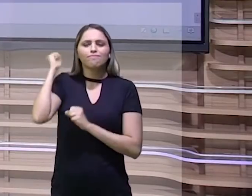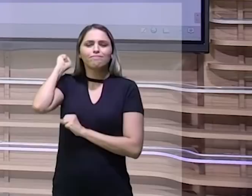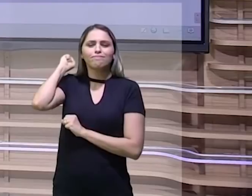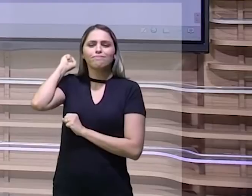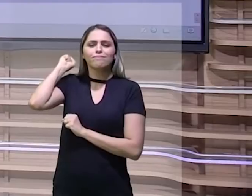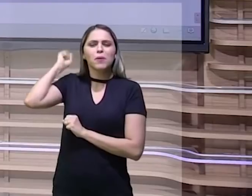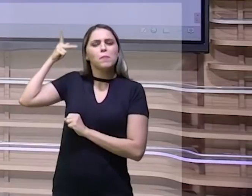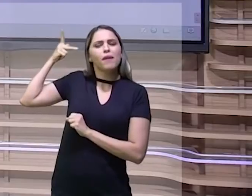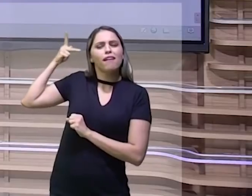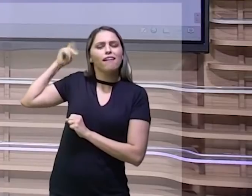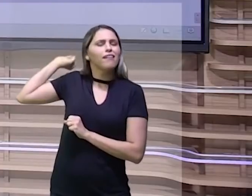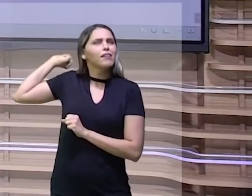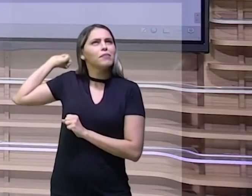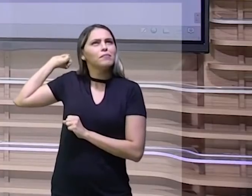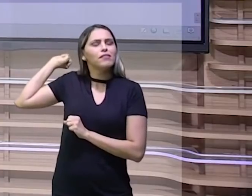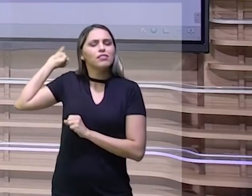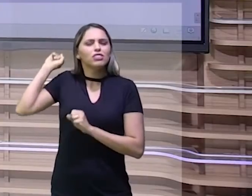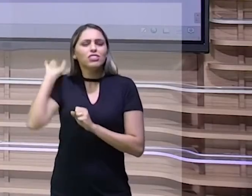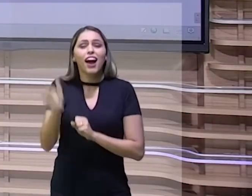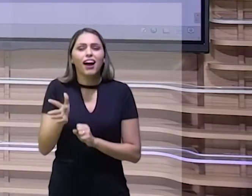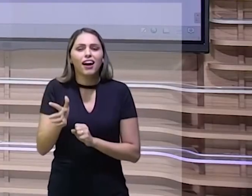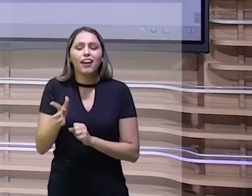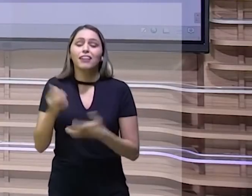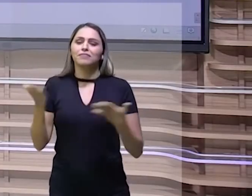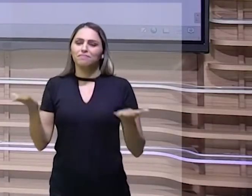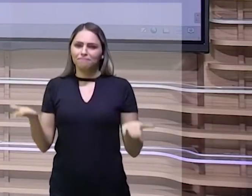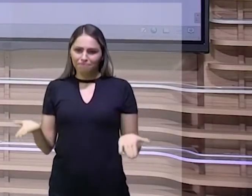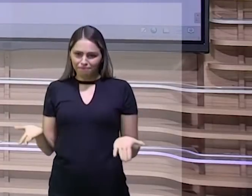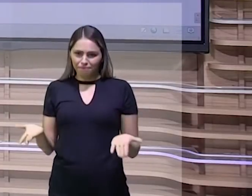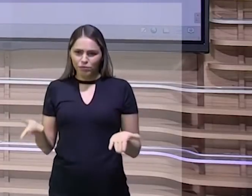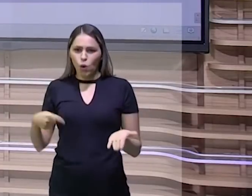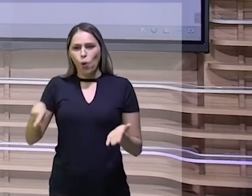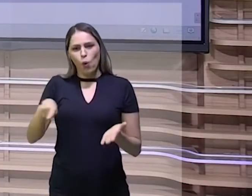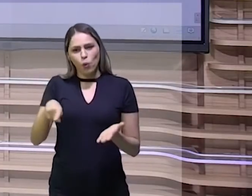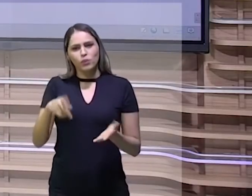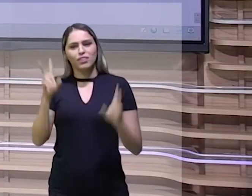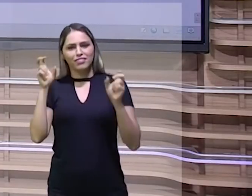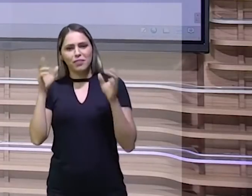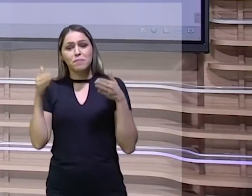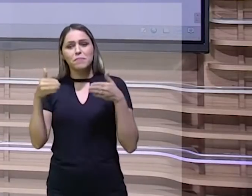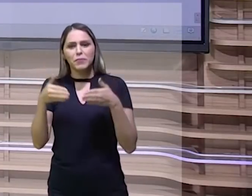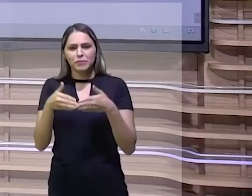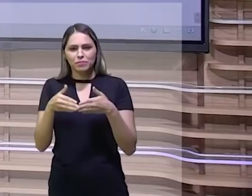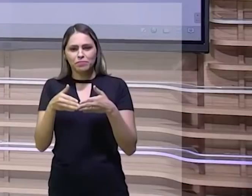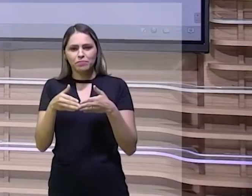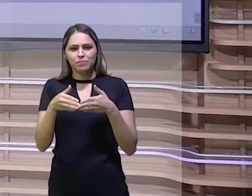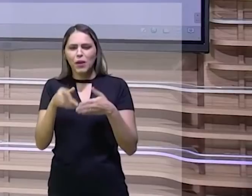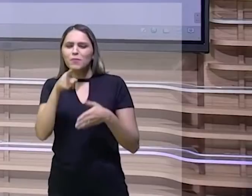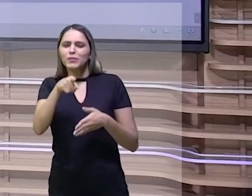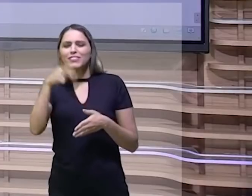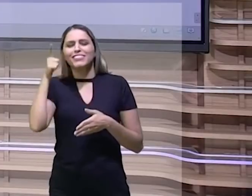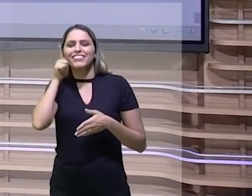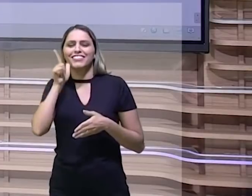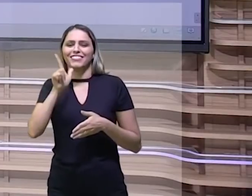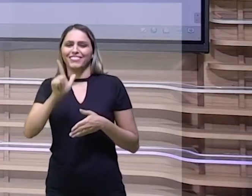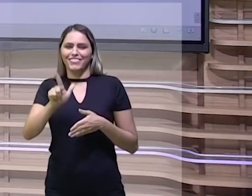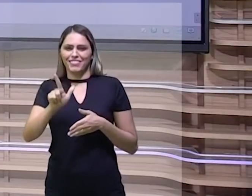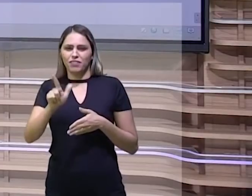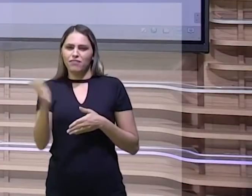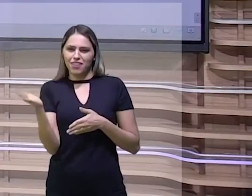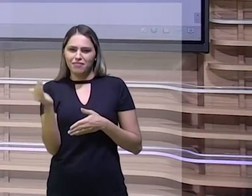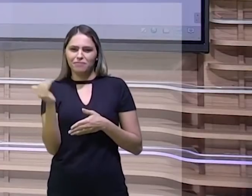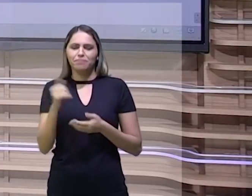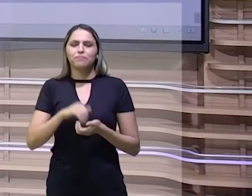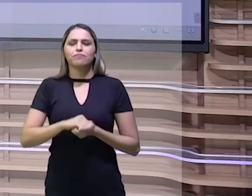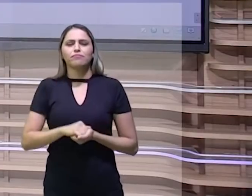tu ímpar, 1, 2, 3 e já. Então, vamos começar a nossa aula. Quem ganhou? Quem ganhou foi você. Vem